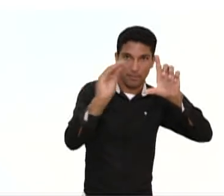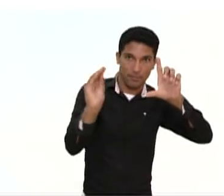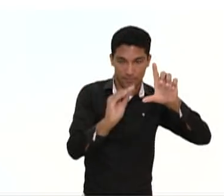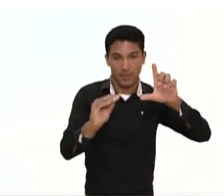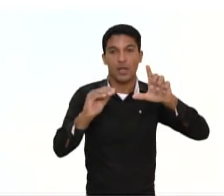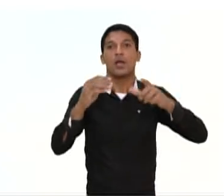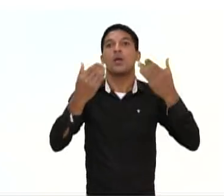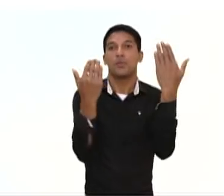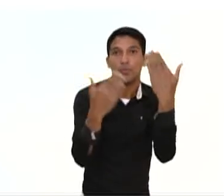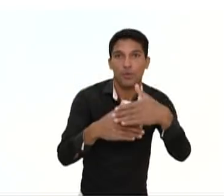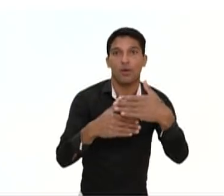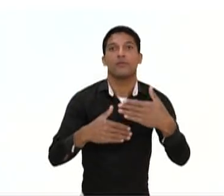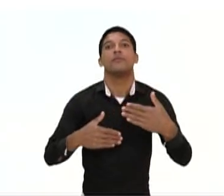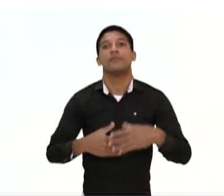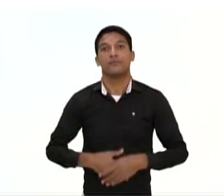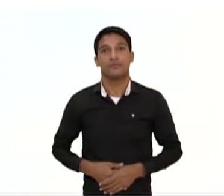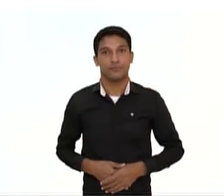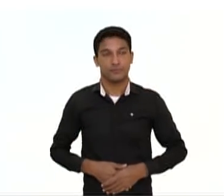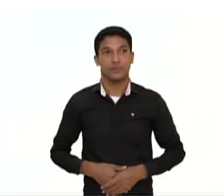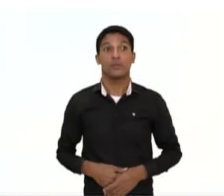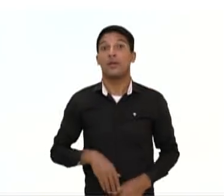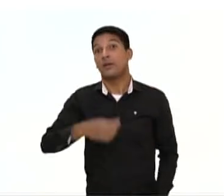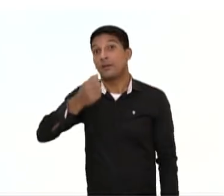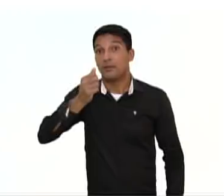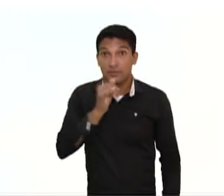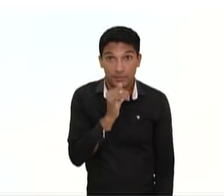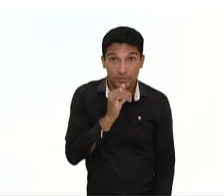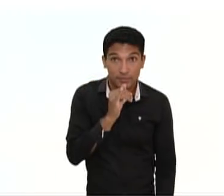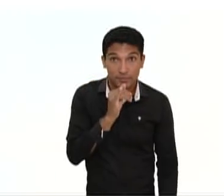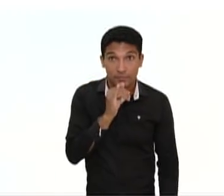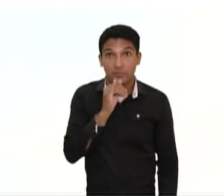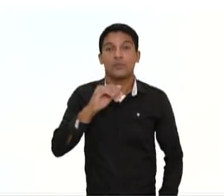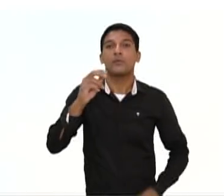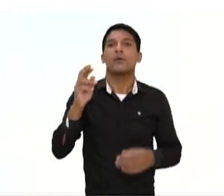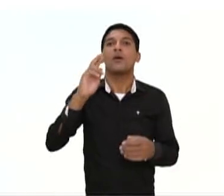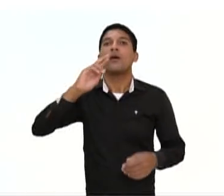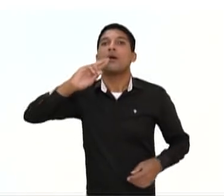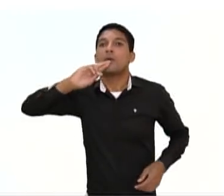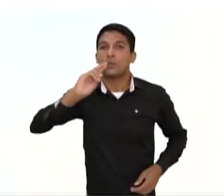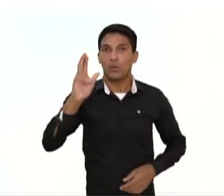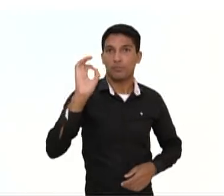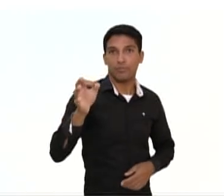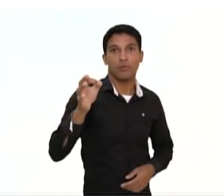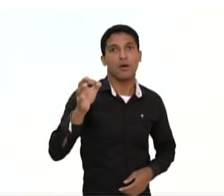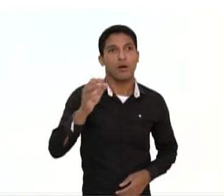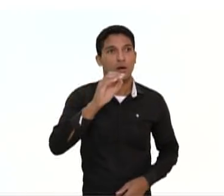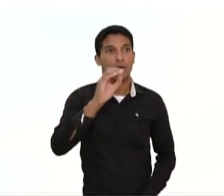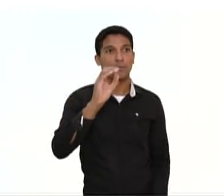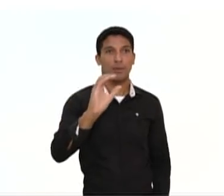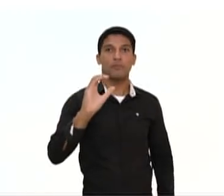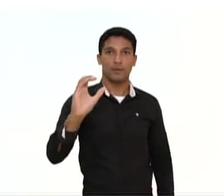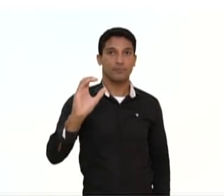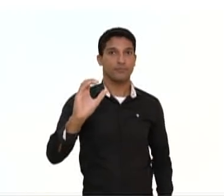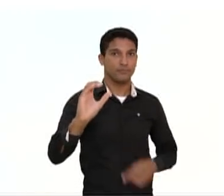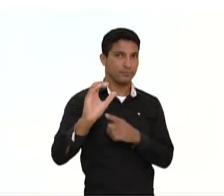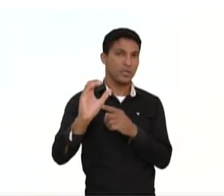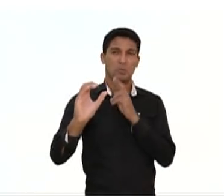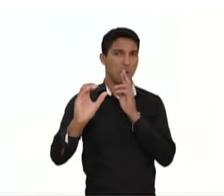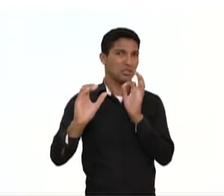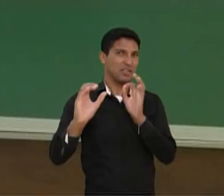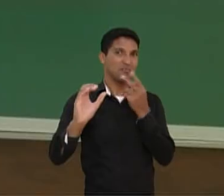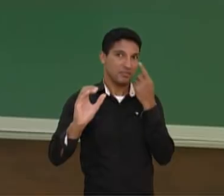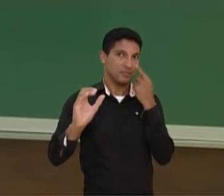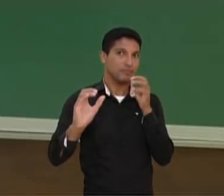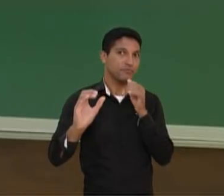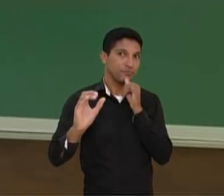prova, ok? Então, vamos supor que a resposta correta seja essa daqui, ó, C e C,